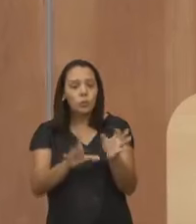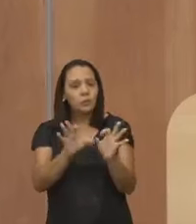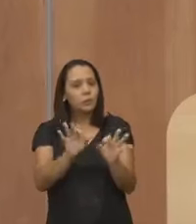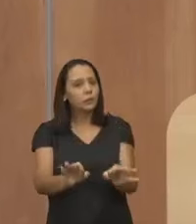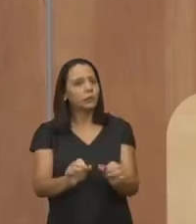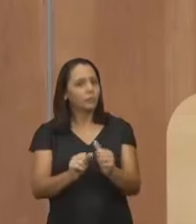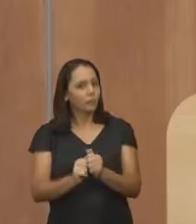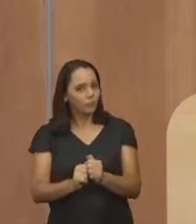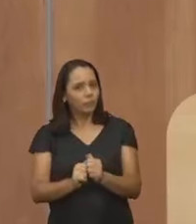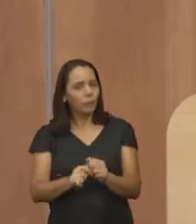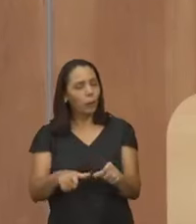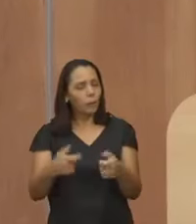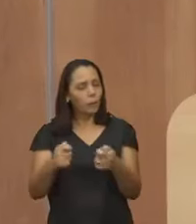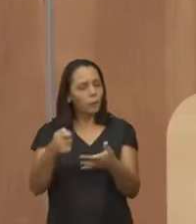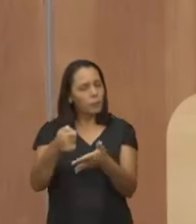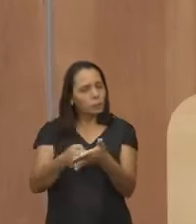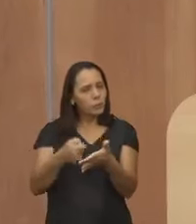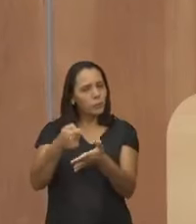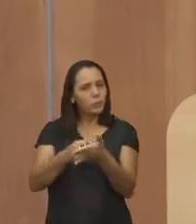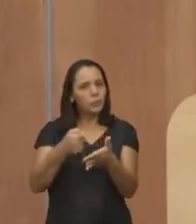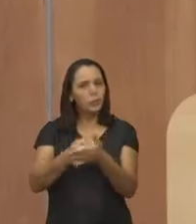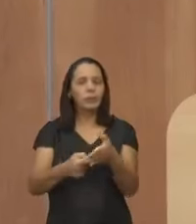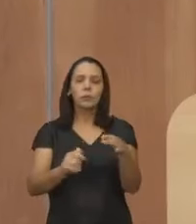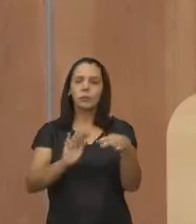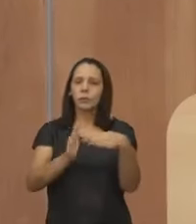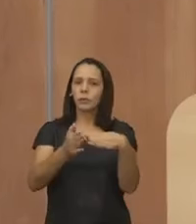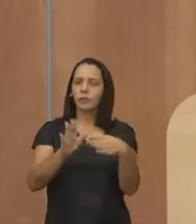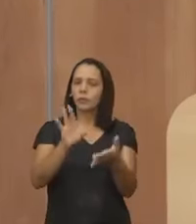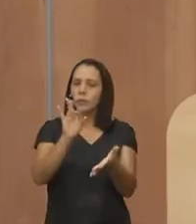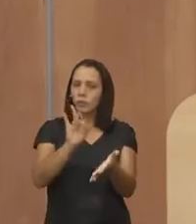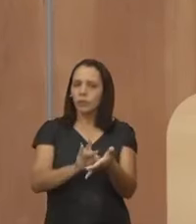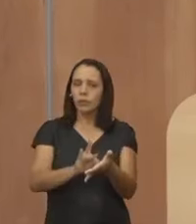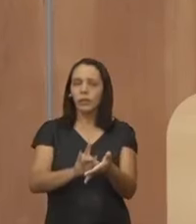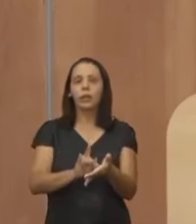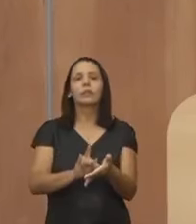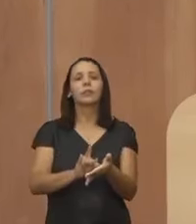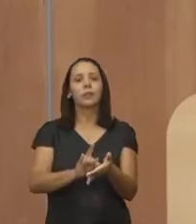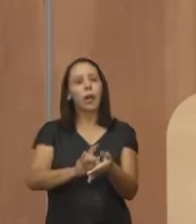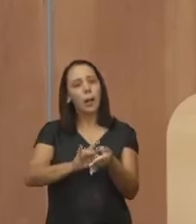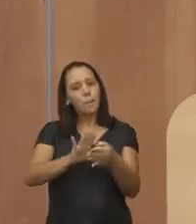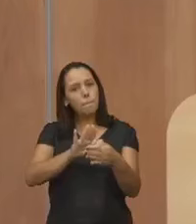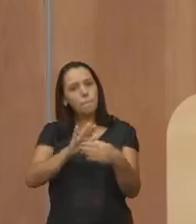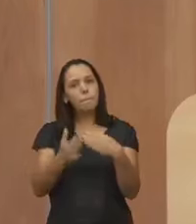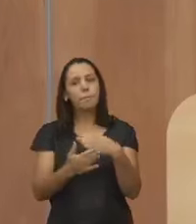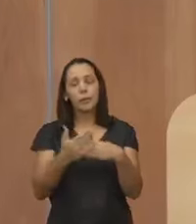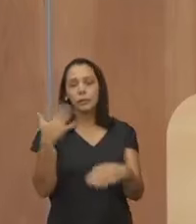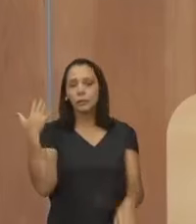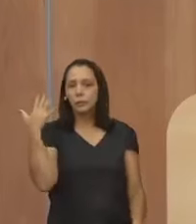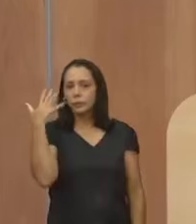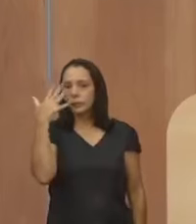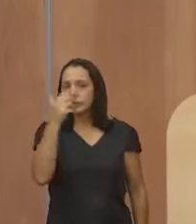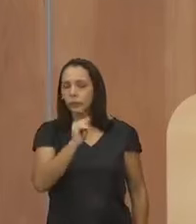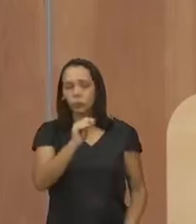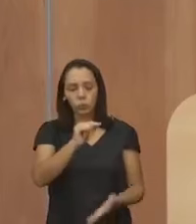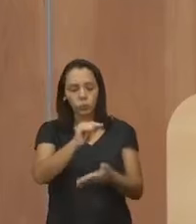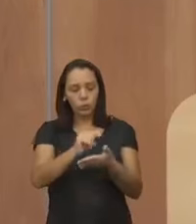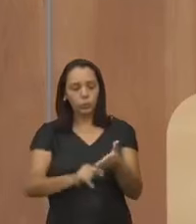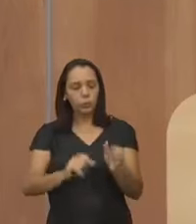brigarmos para que o Veraneio Ijau seja de fato um bairro lindo, mas